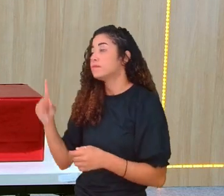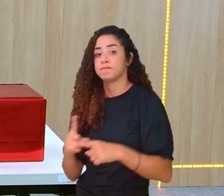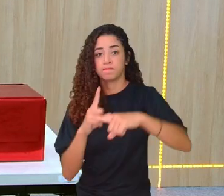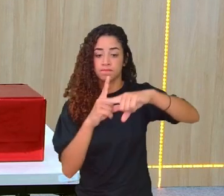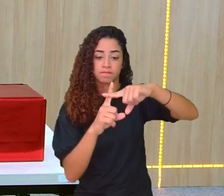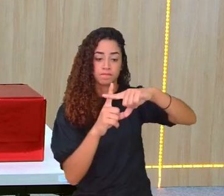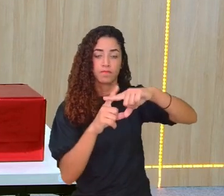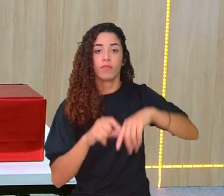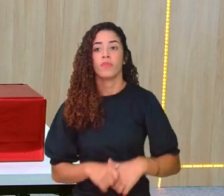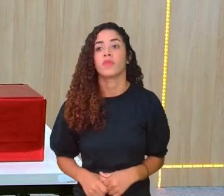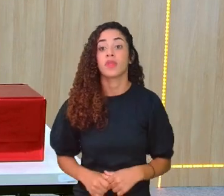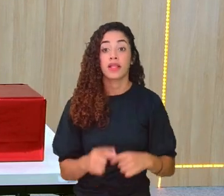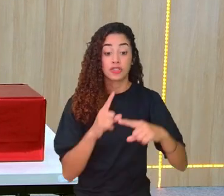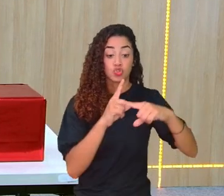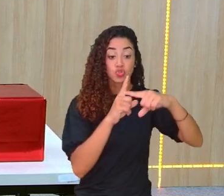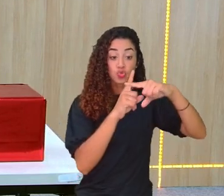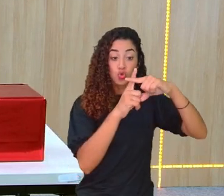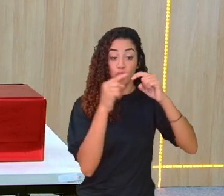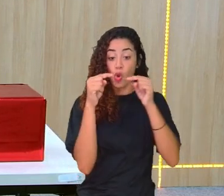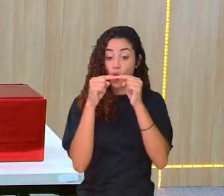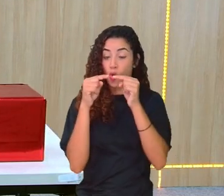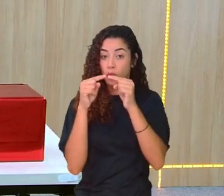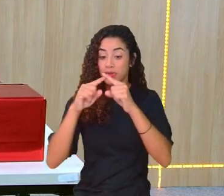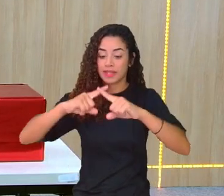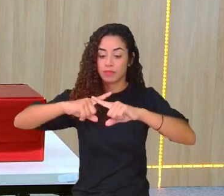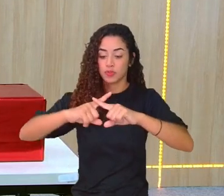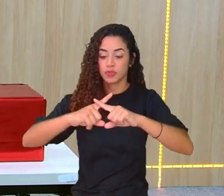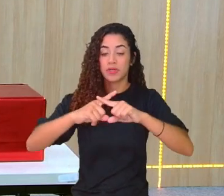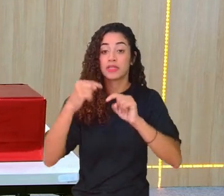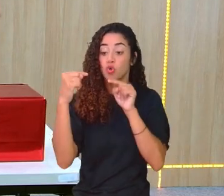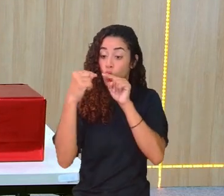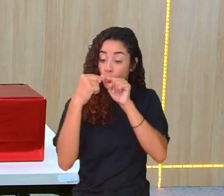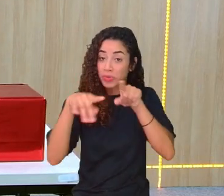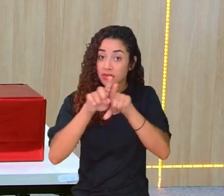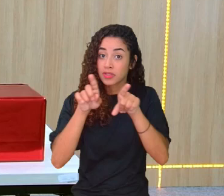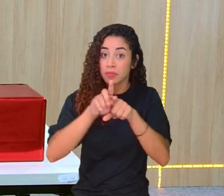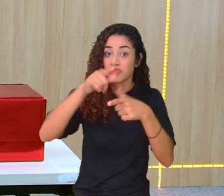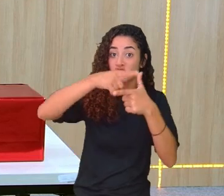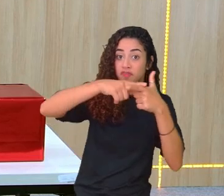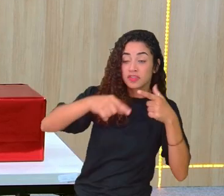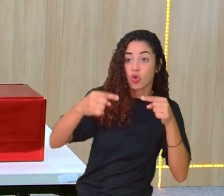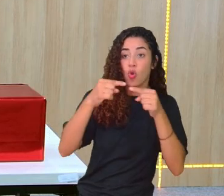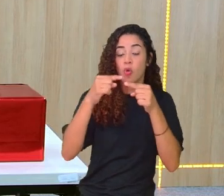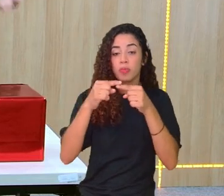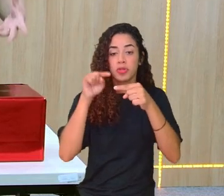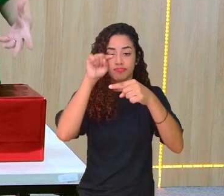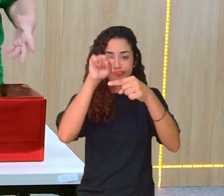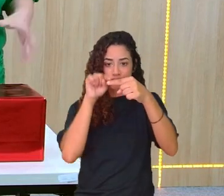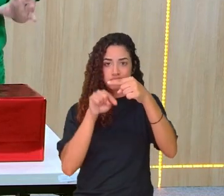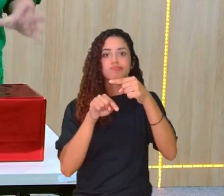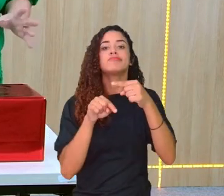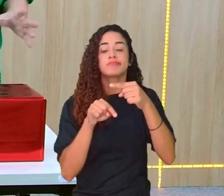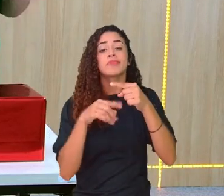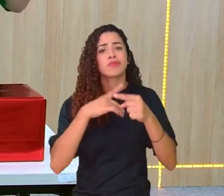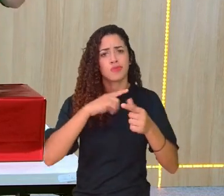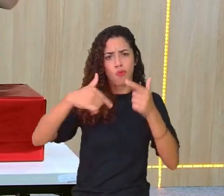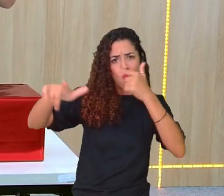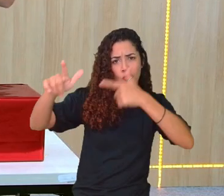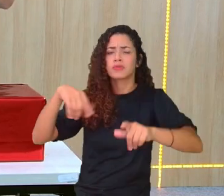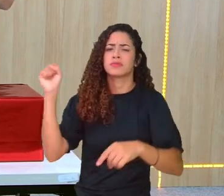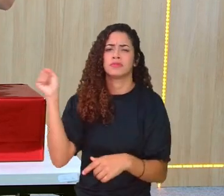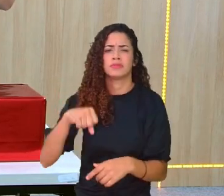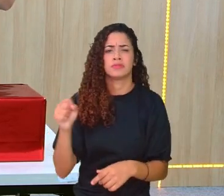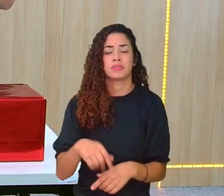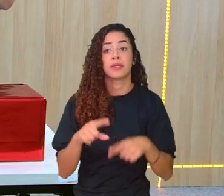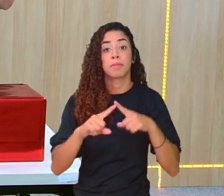soma. Soma está ligada à multiplicação, que está ligada à divisão, que está ligada à fração. Tem outras ligações? Tem. Hoje eu